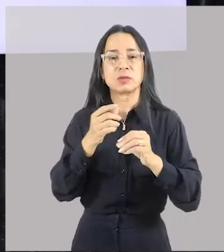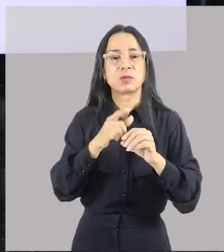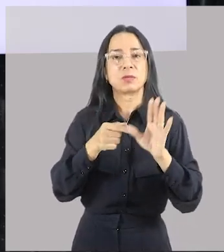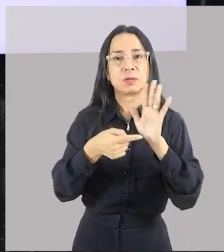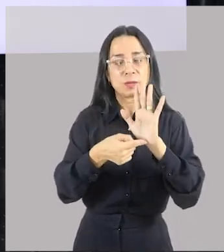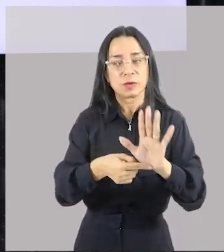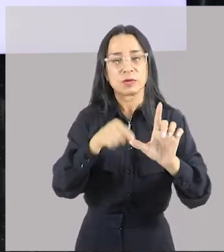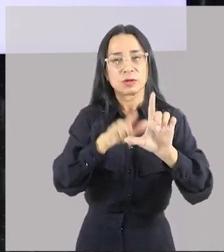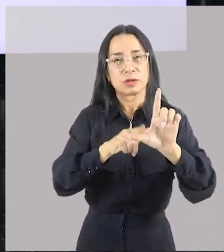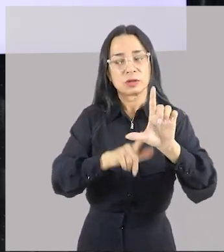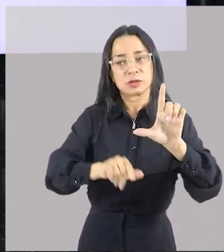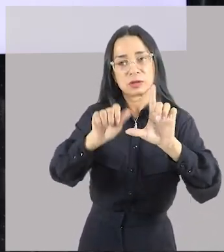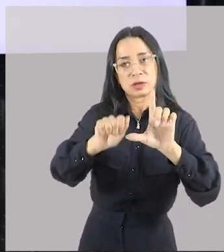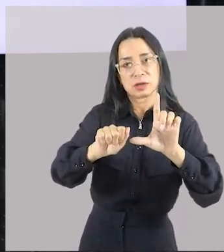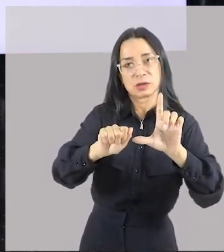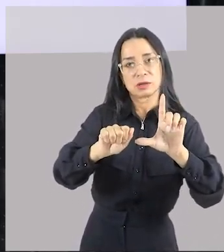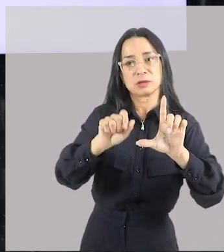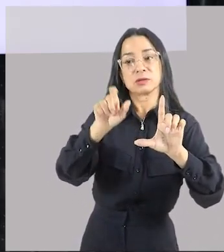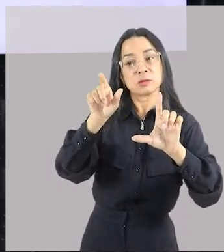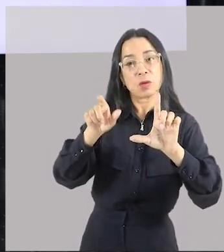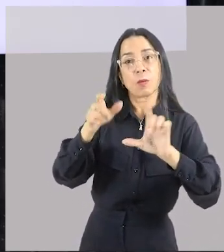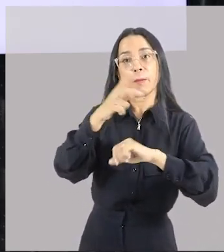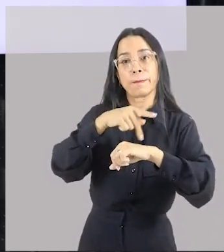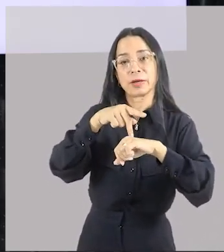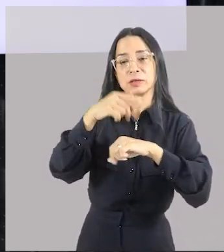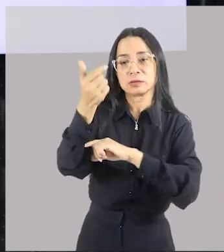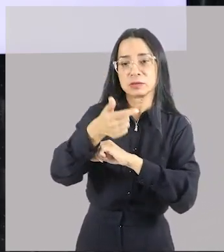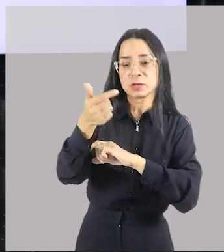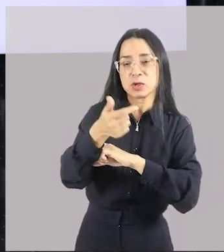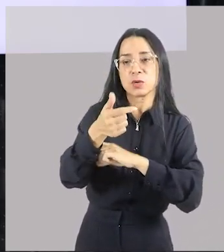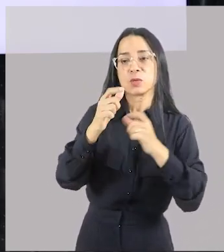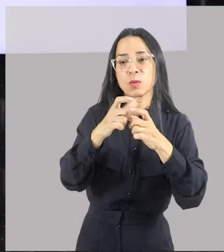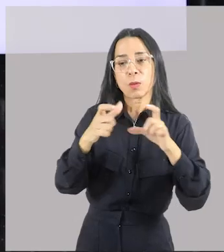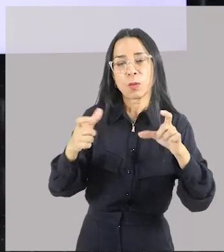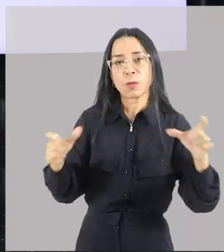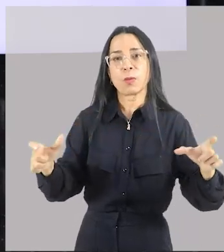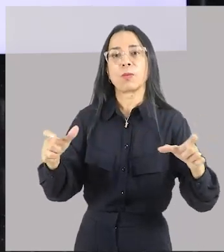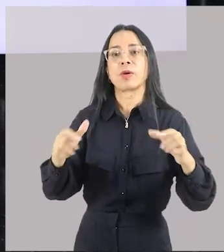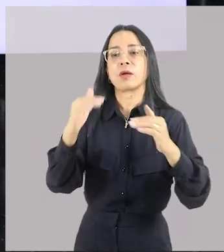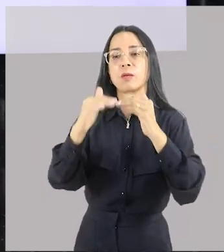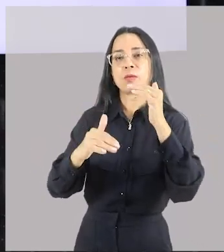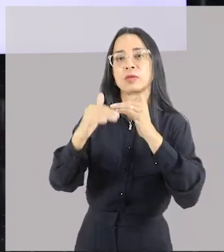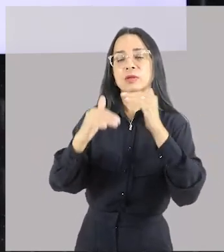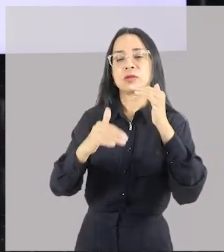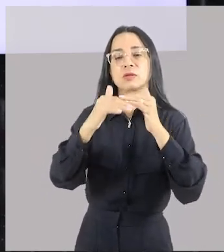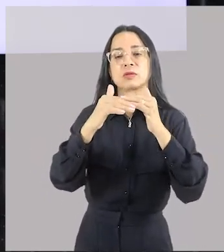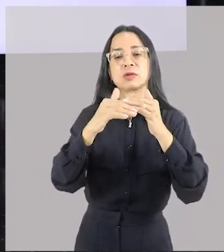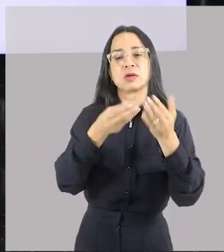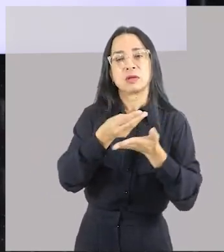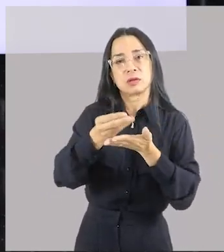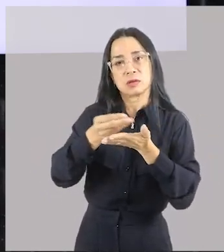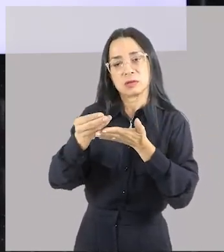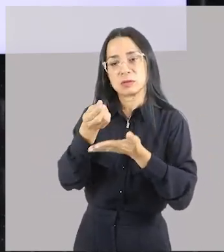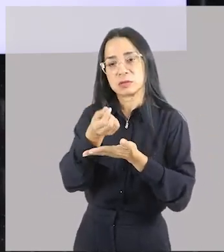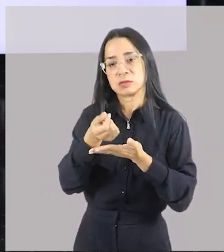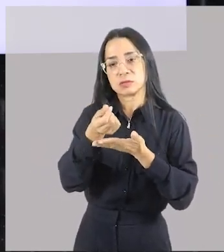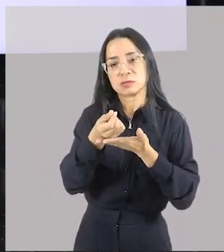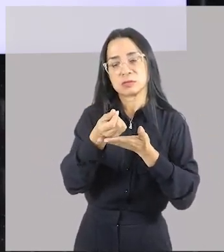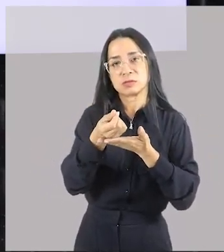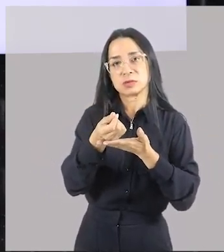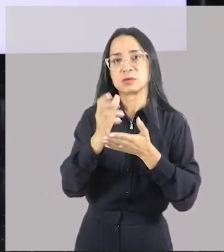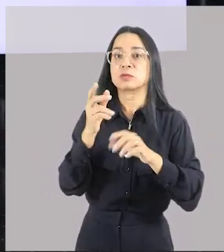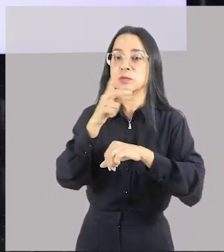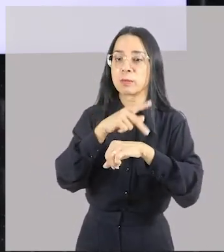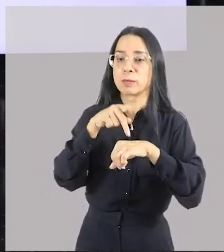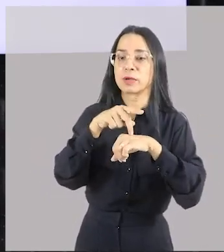A, seja o segundo país com maior desigualdade na distribuição de renda dentre os